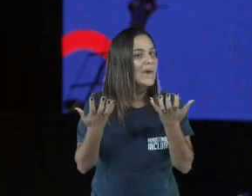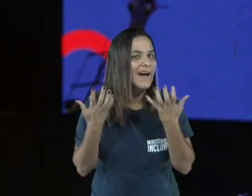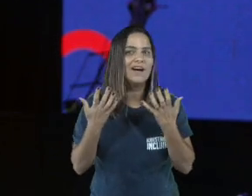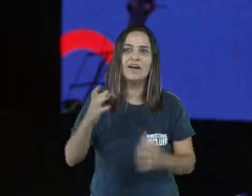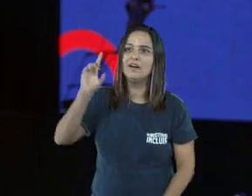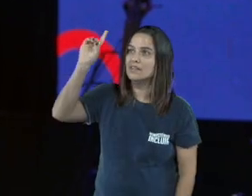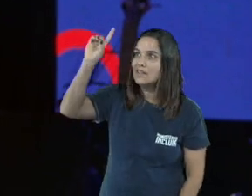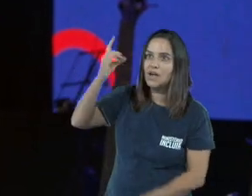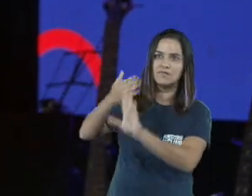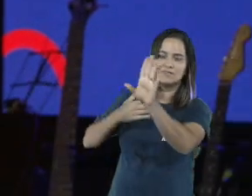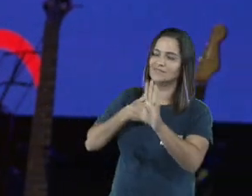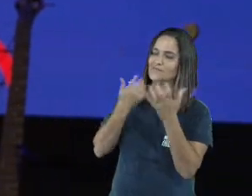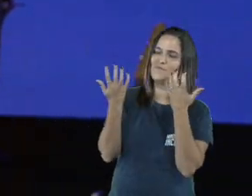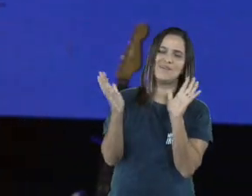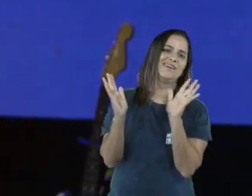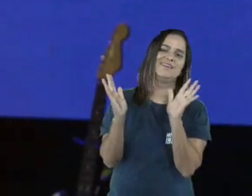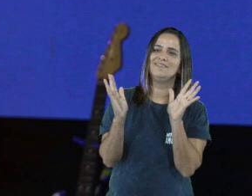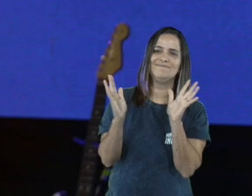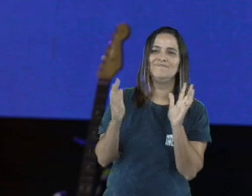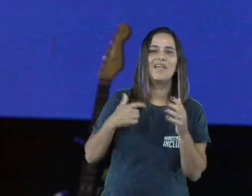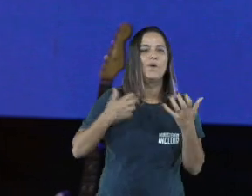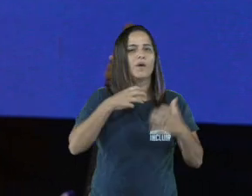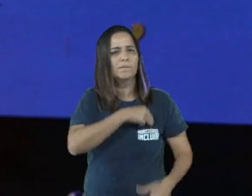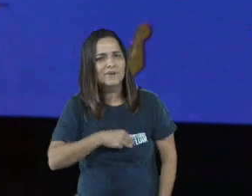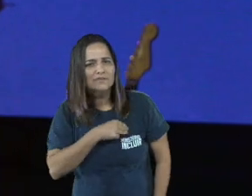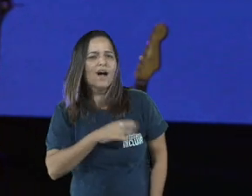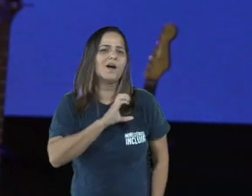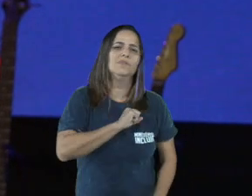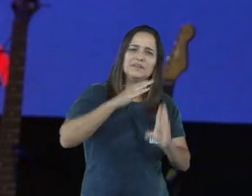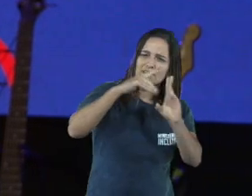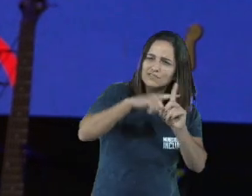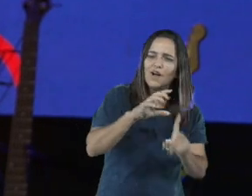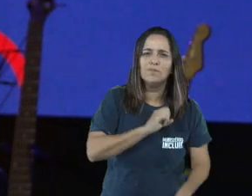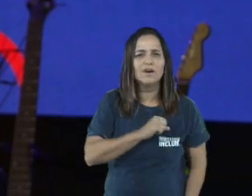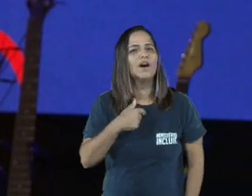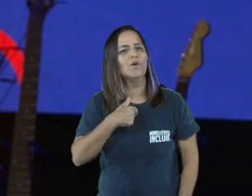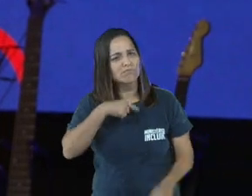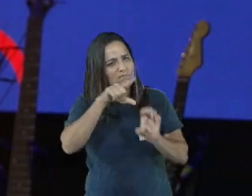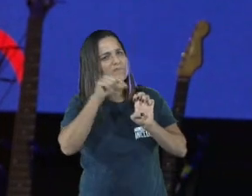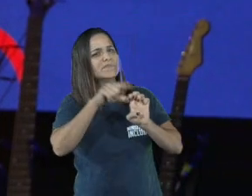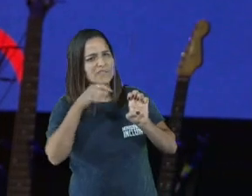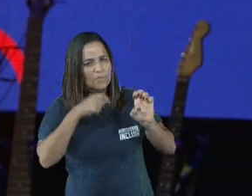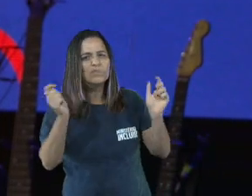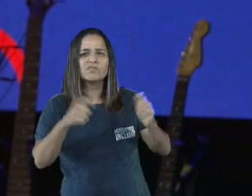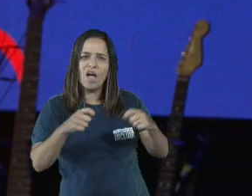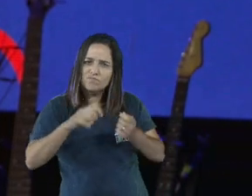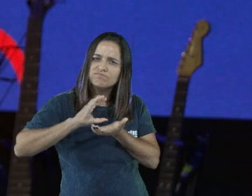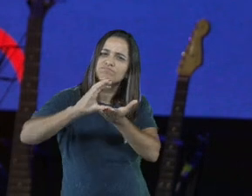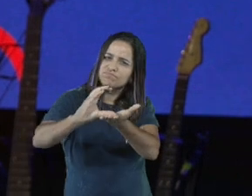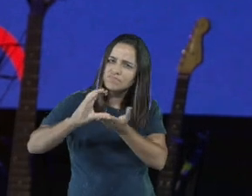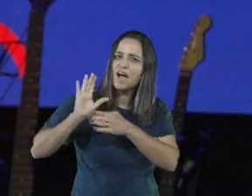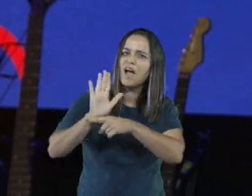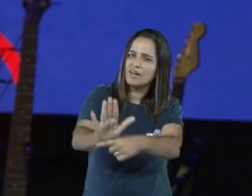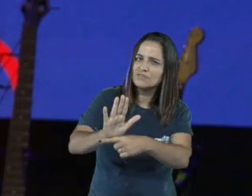o banco e o banco missões é uma missões sempre amei então é o banco a obra mas se eu se eu passar o senhor vai fazer alguma